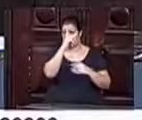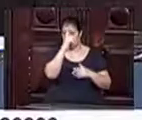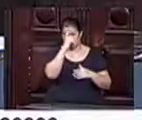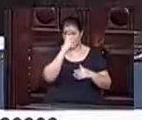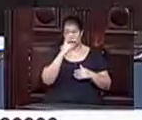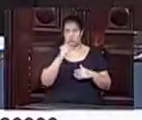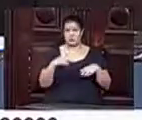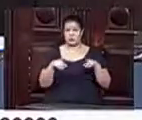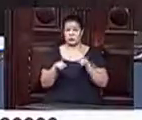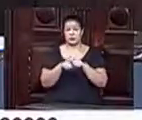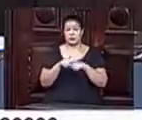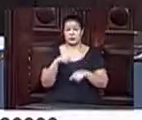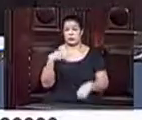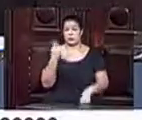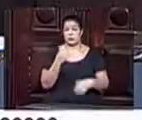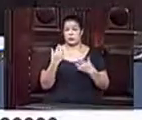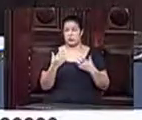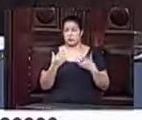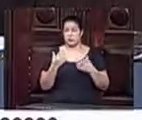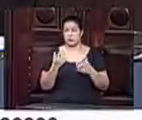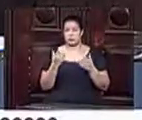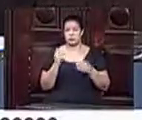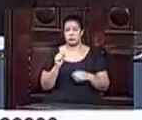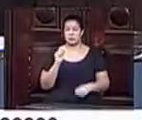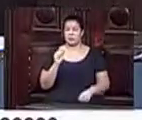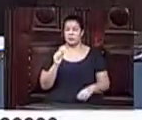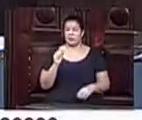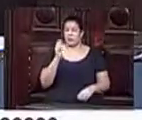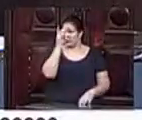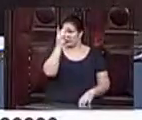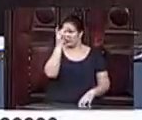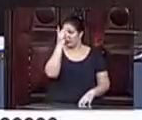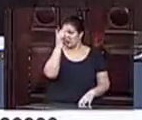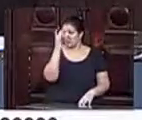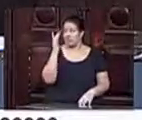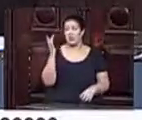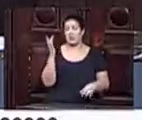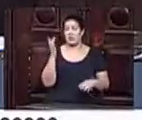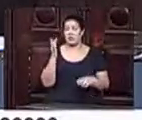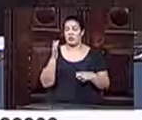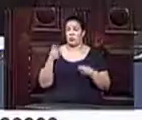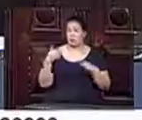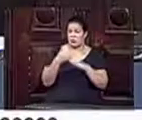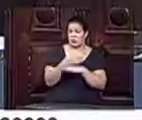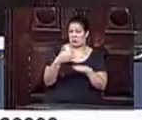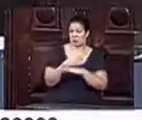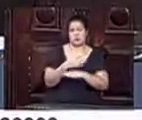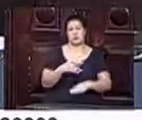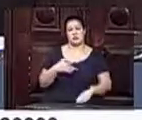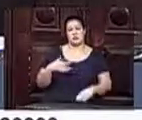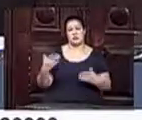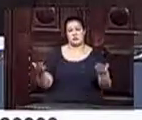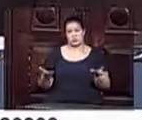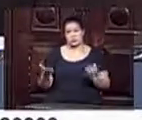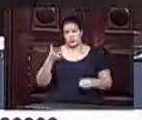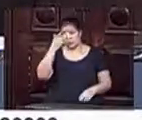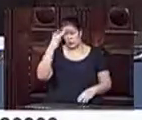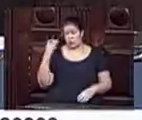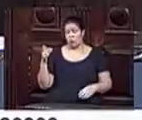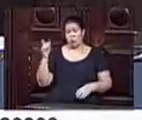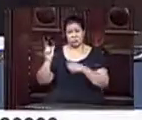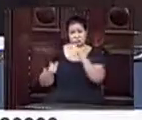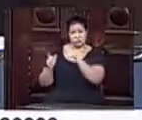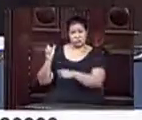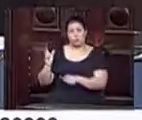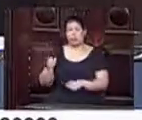nós queremos aqui é facilitar o acesso à saúde àqueles que hoje não conseguem